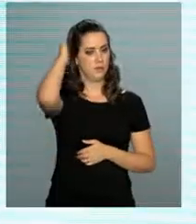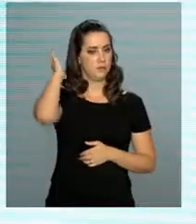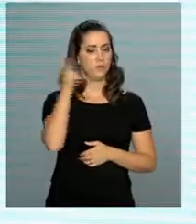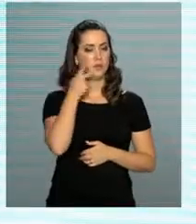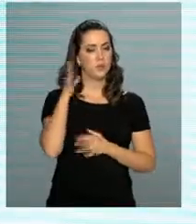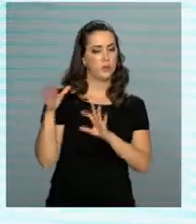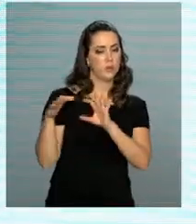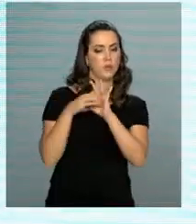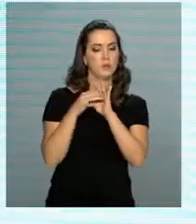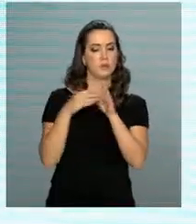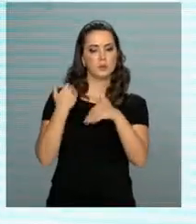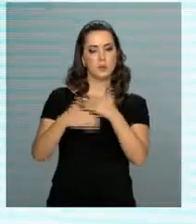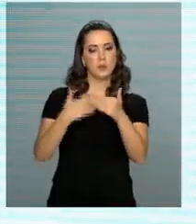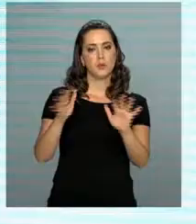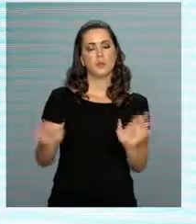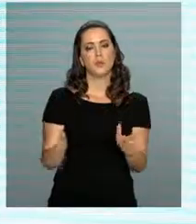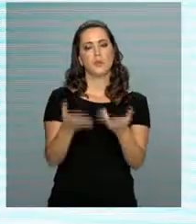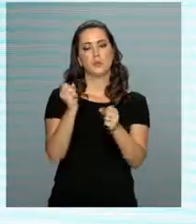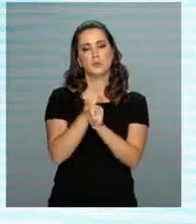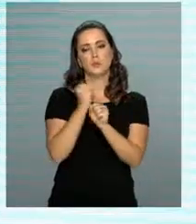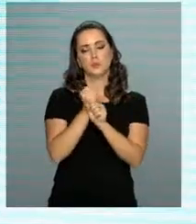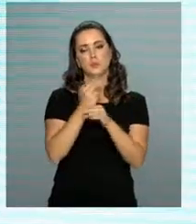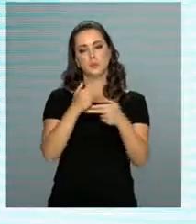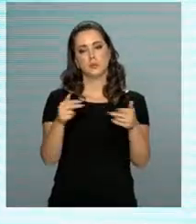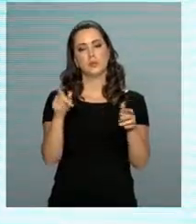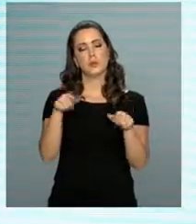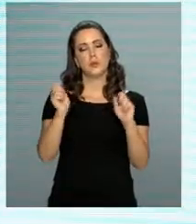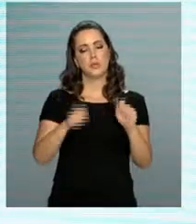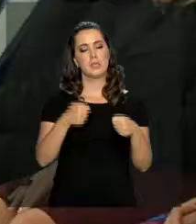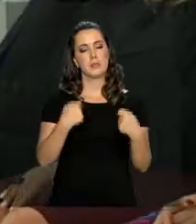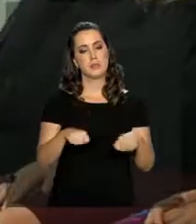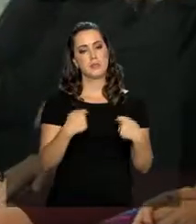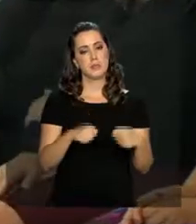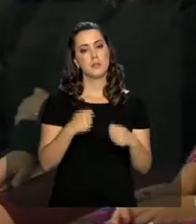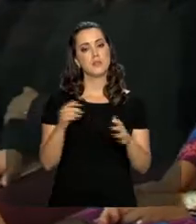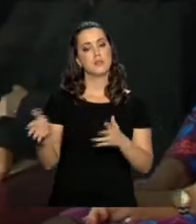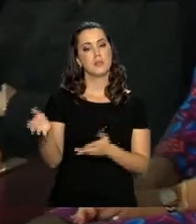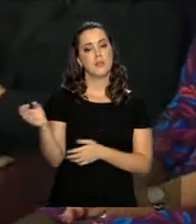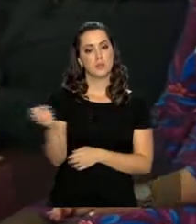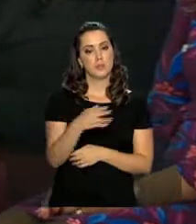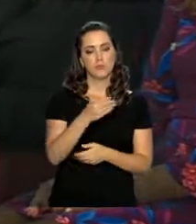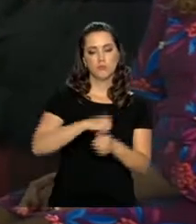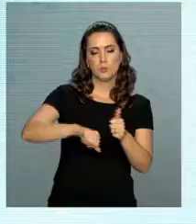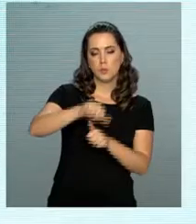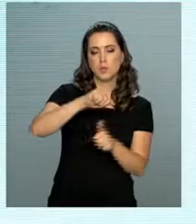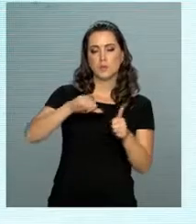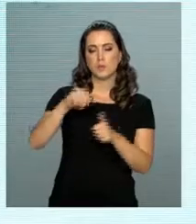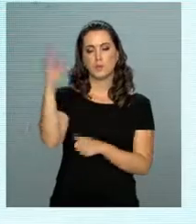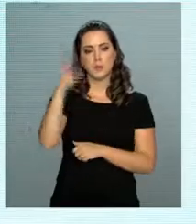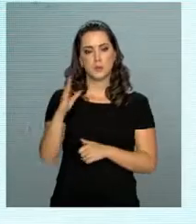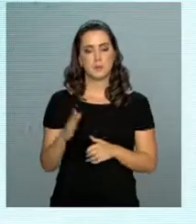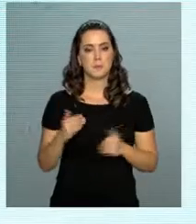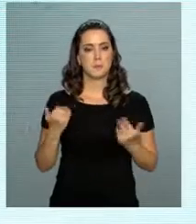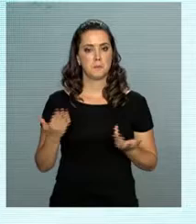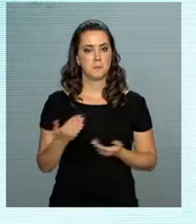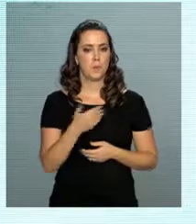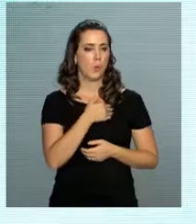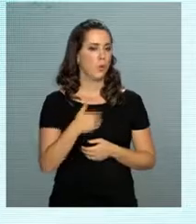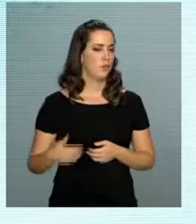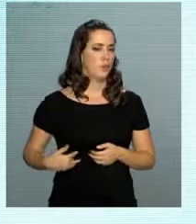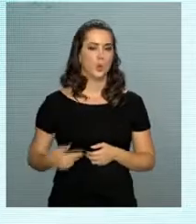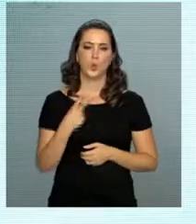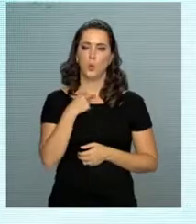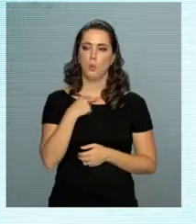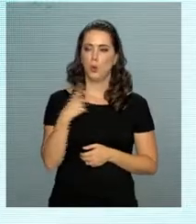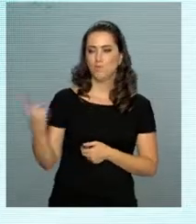parcerias para promover a infraestrutura são necessárias para modernizar o brasil o estado não pode fazer